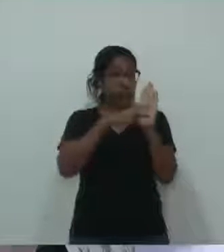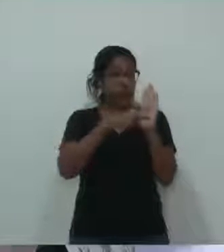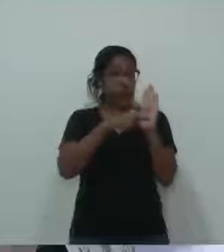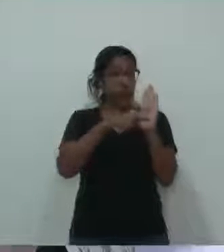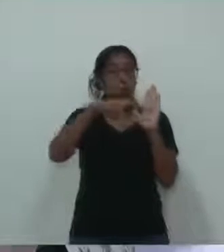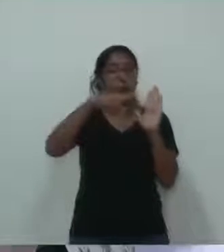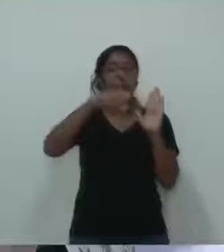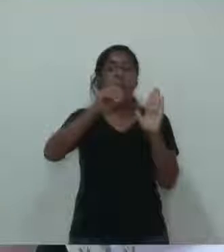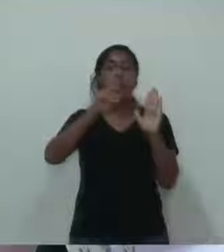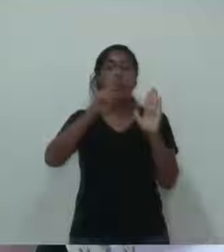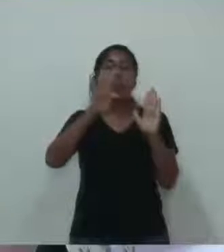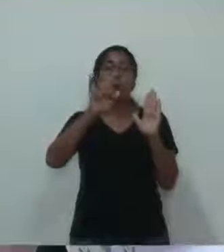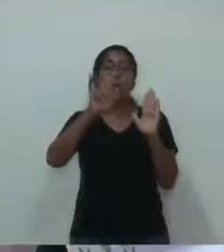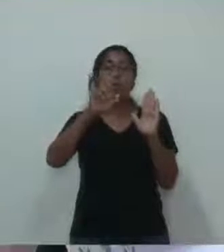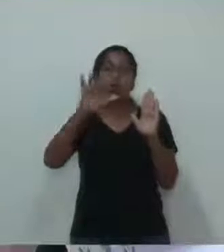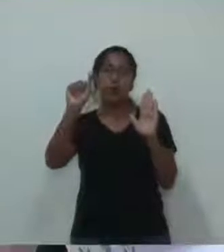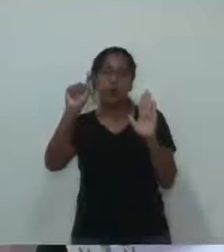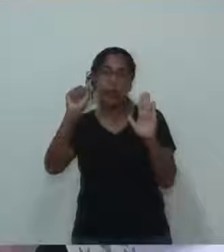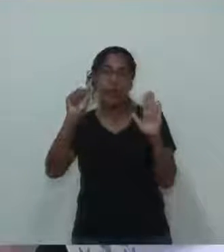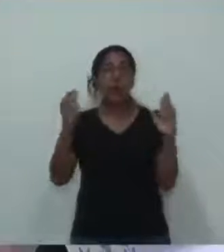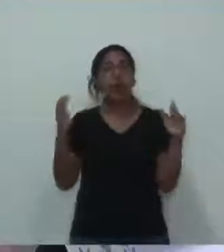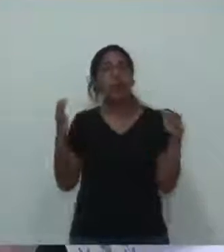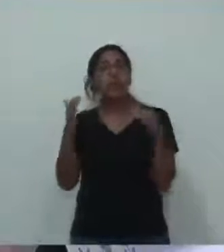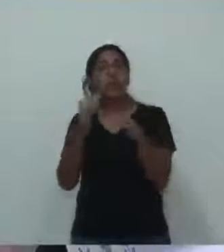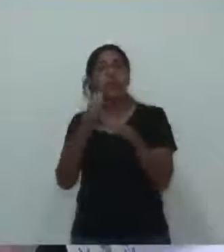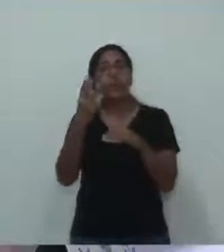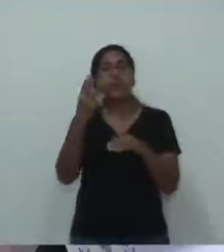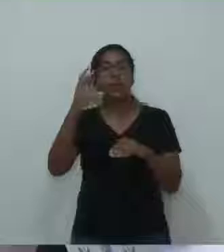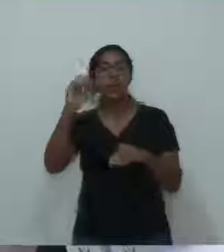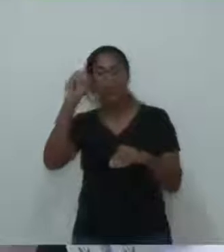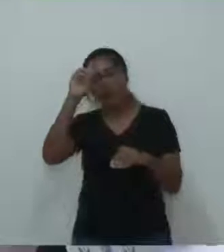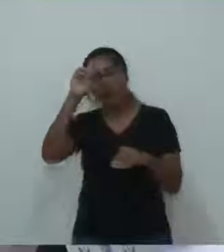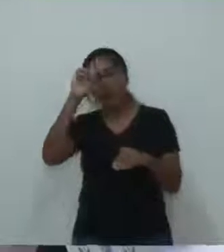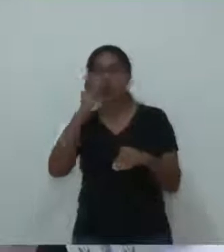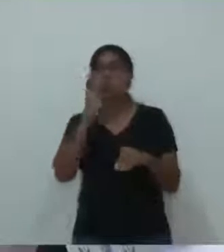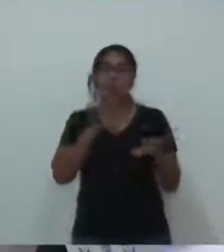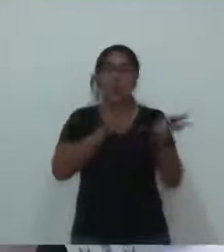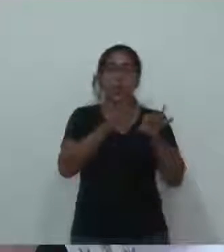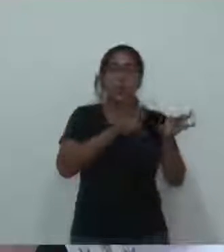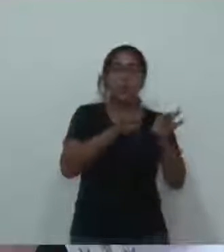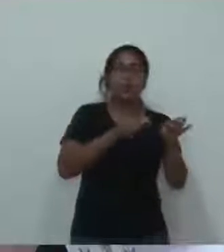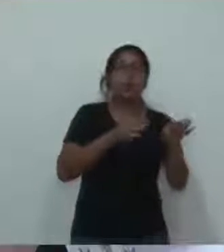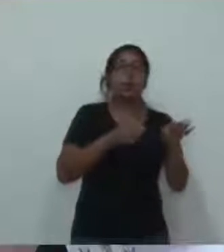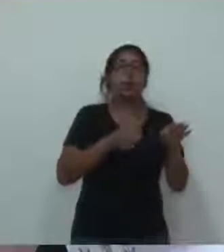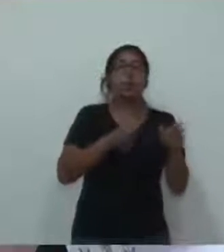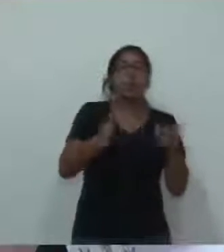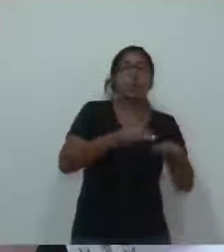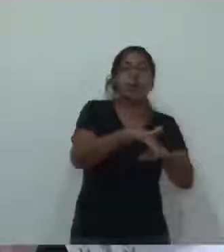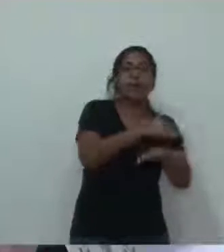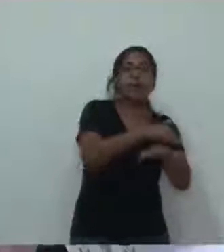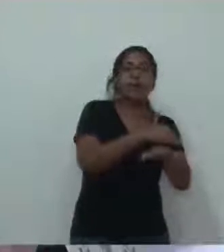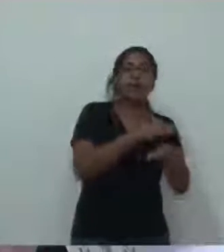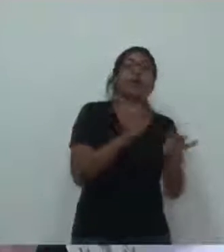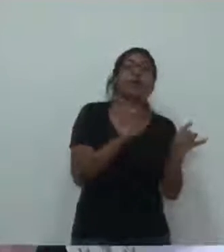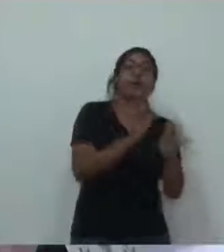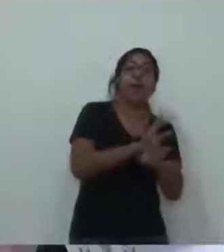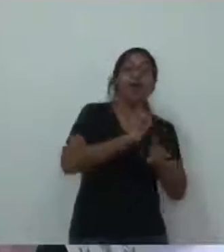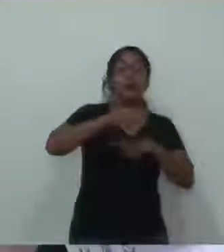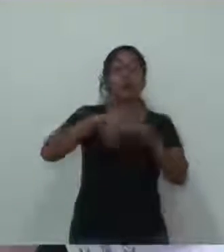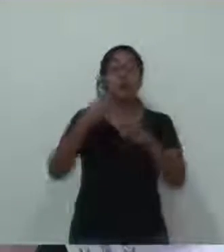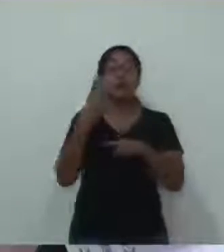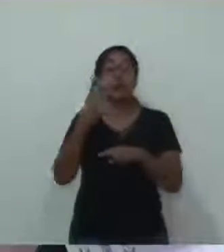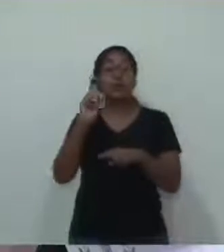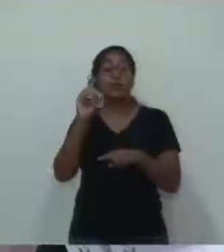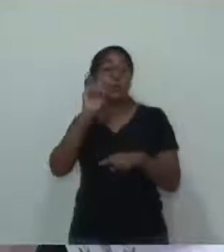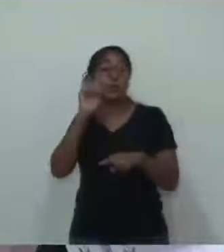portaria específica em prazo de 30 dias após a promulgação da Lei do Plano de Mobilidade Urbana, o que é um conflito, porque aquele artigo já regulamenta tudo.